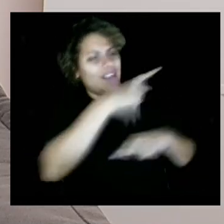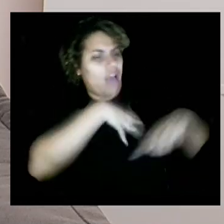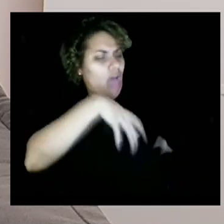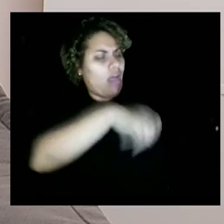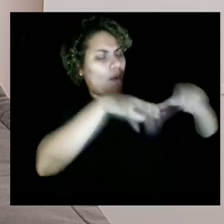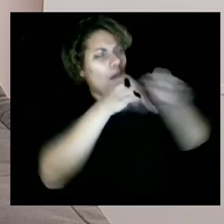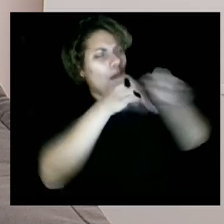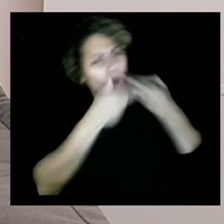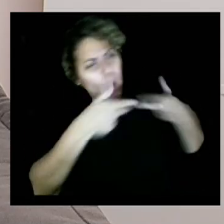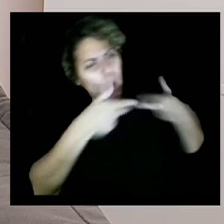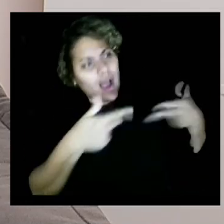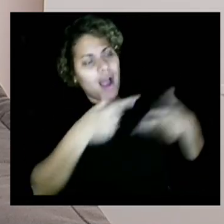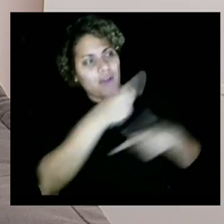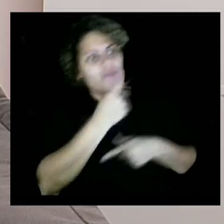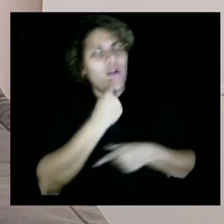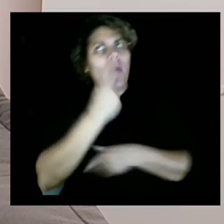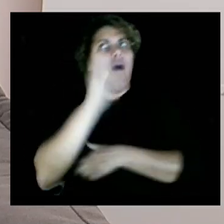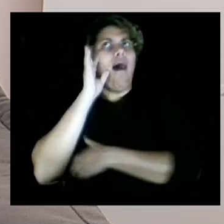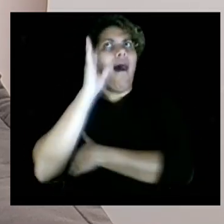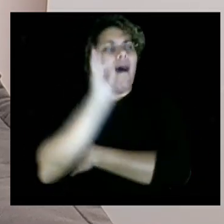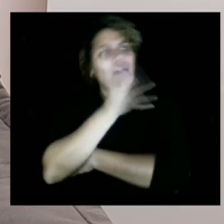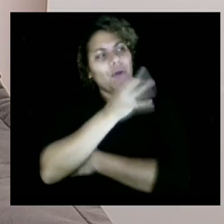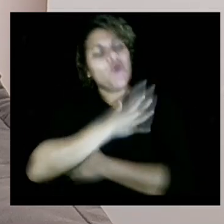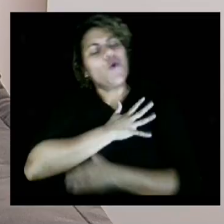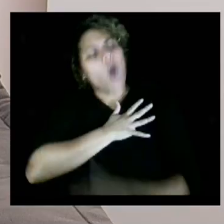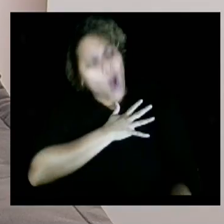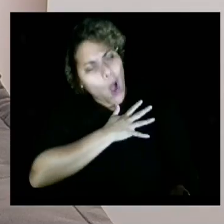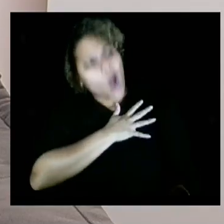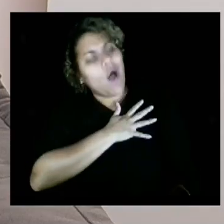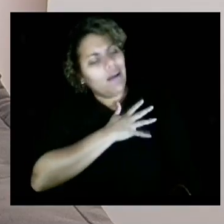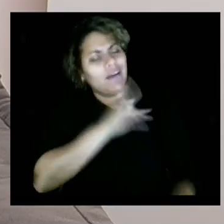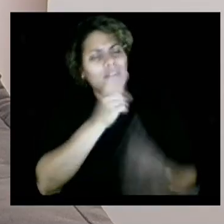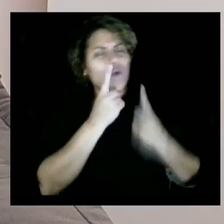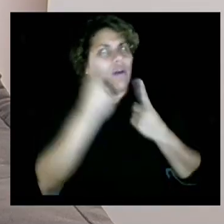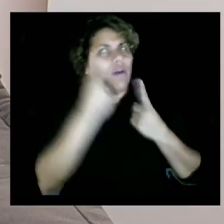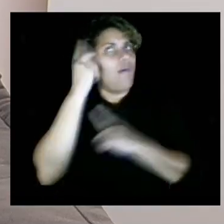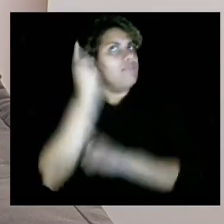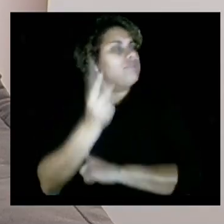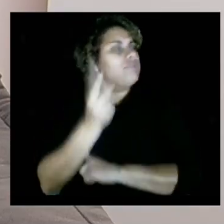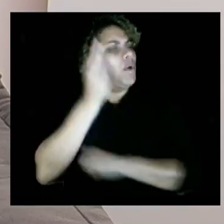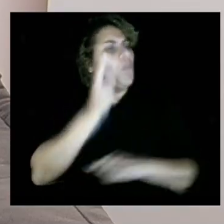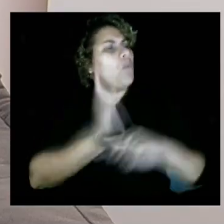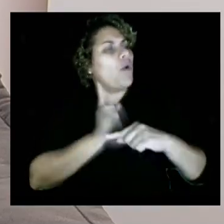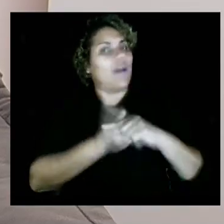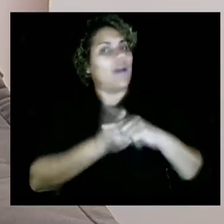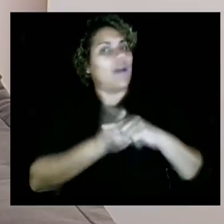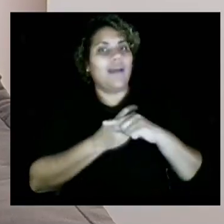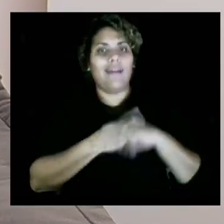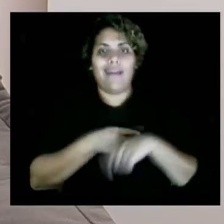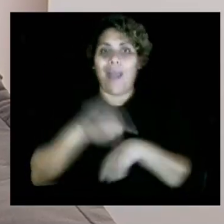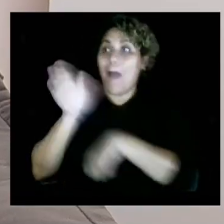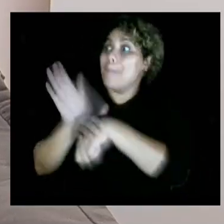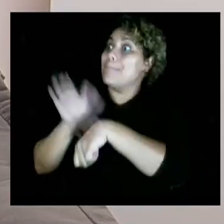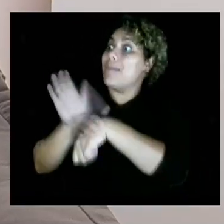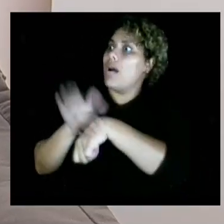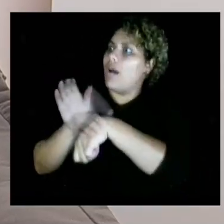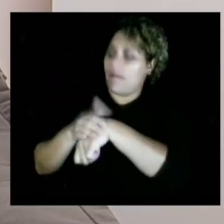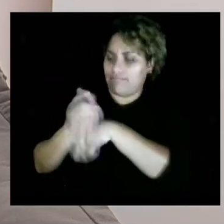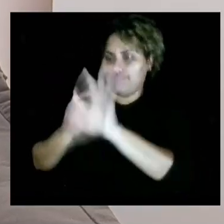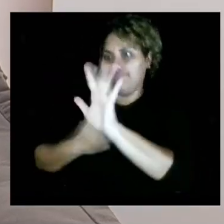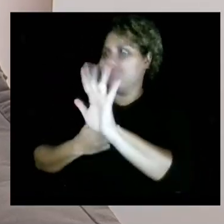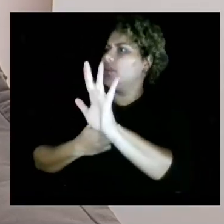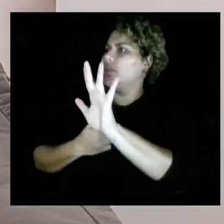olha, eu acho que eu gosto de fazer isso. Como que foi esse despertar? A mão. Sabe quando a pessoa fala assim, nossa, você fez, parece que já deu